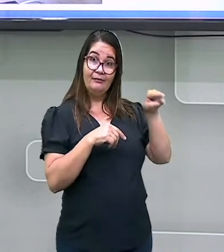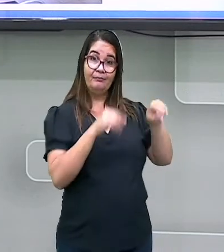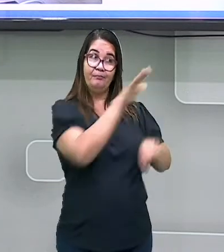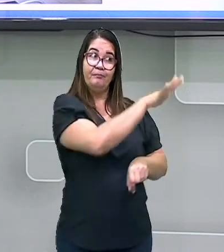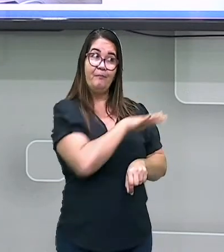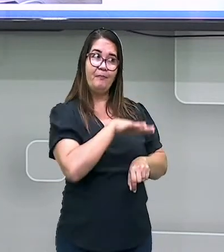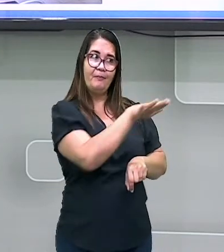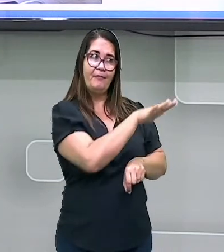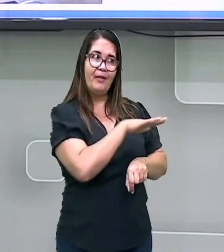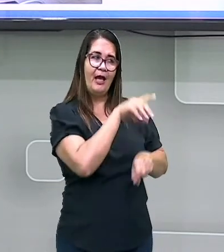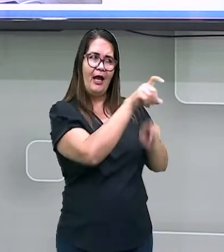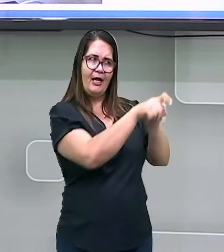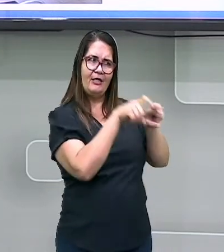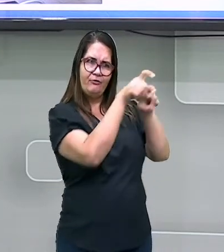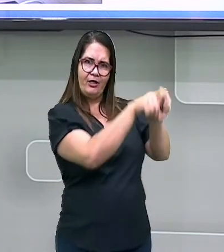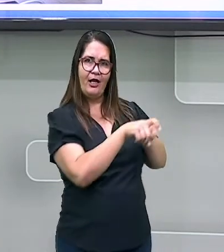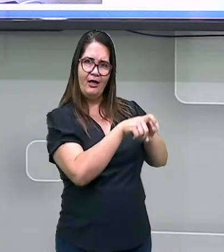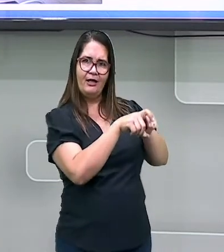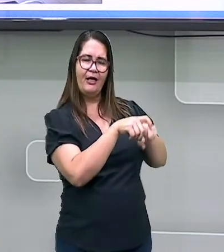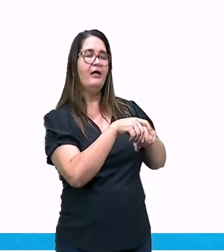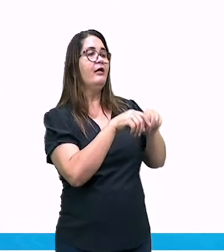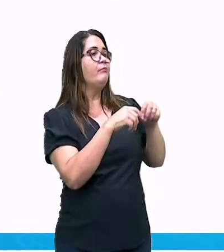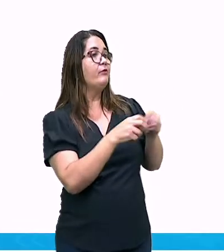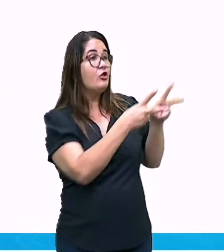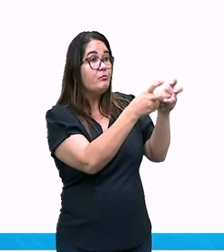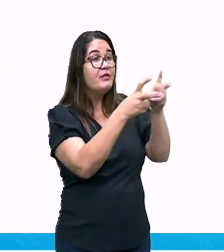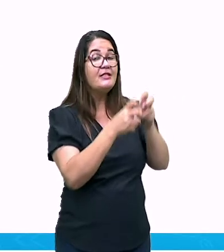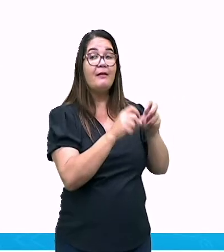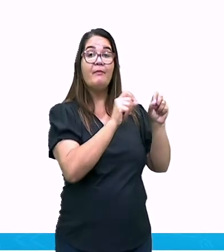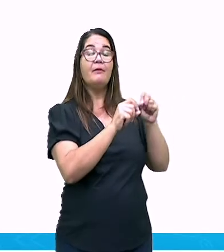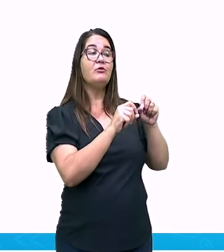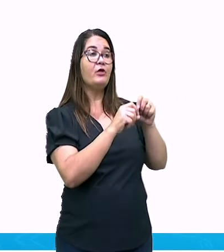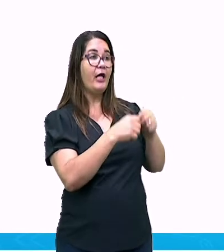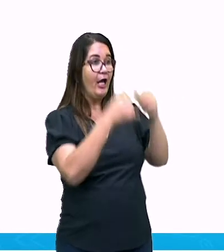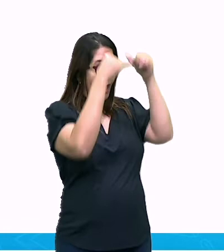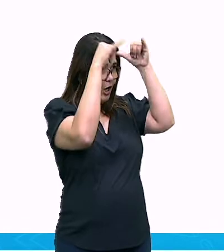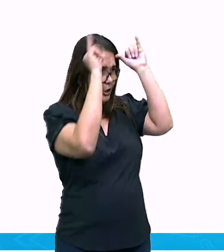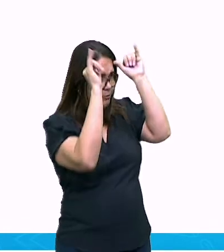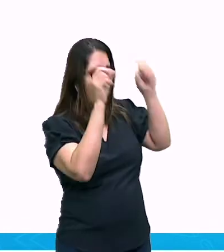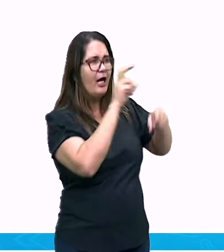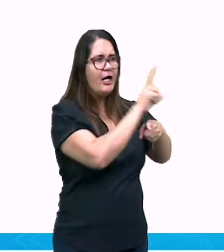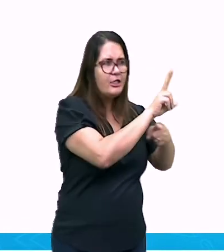estar indo observar, certo? Vamos lá então.